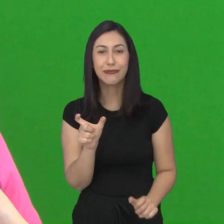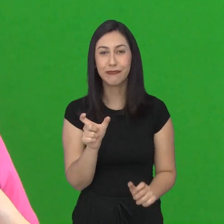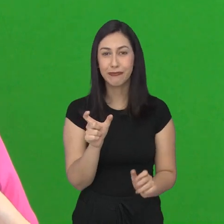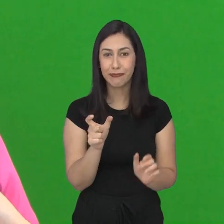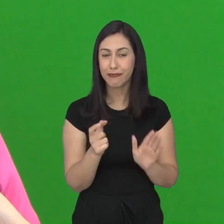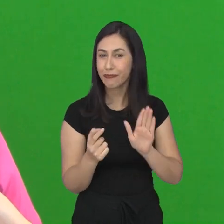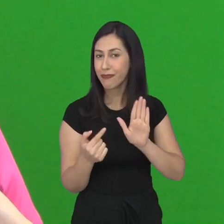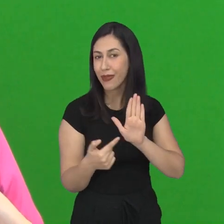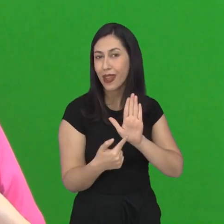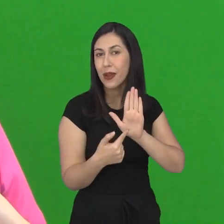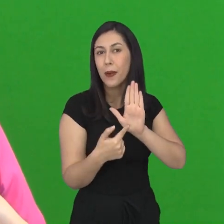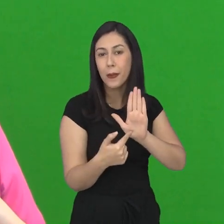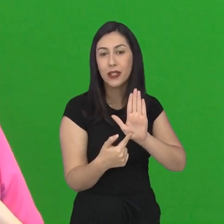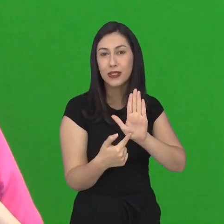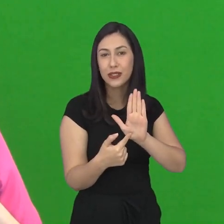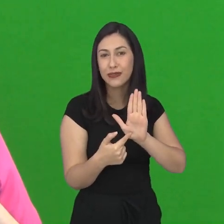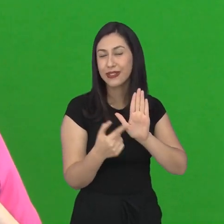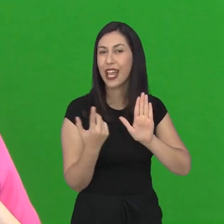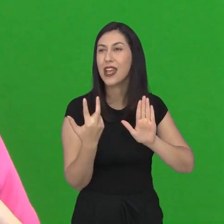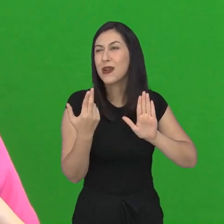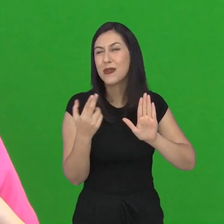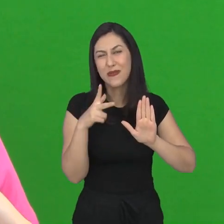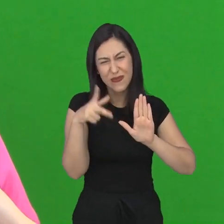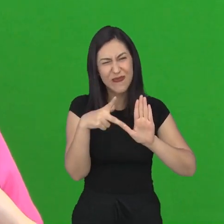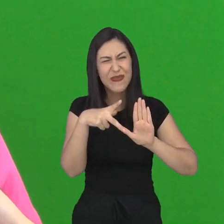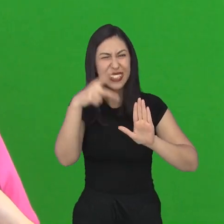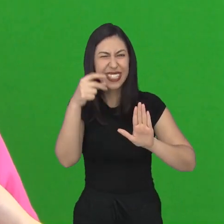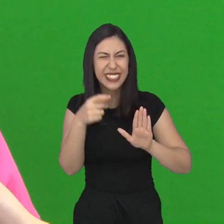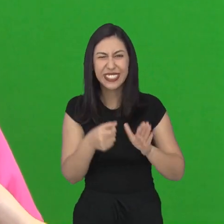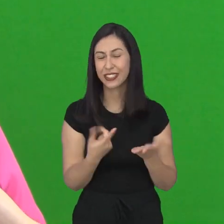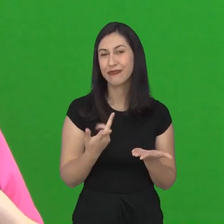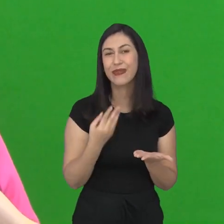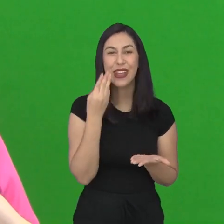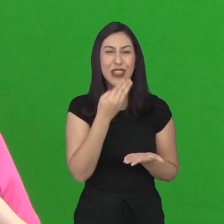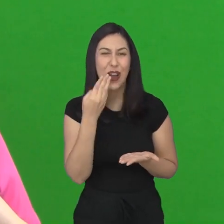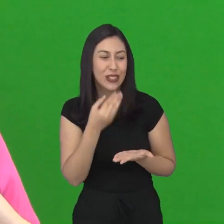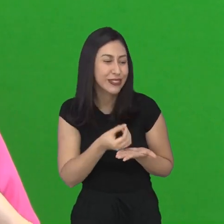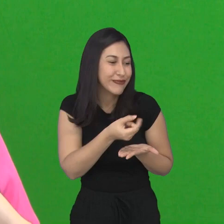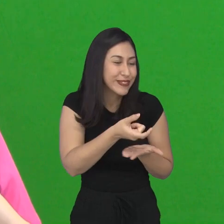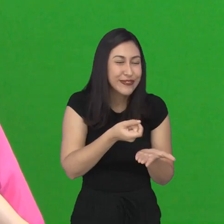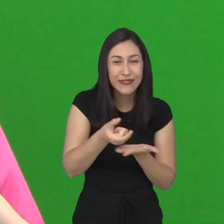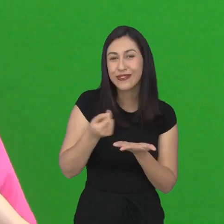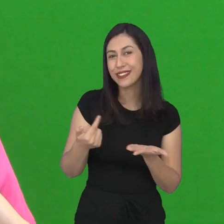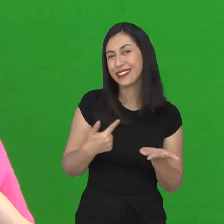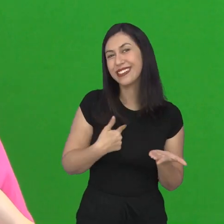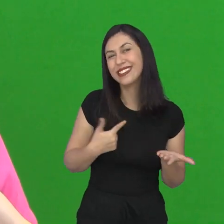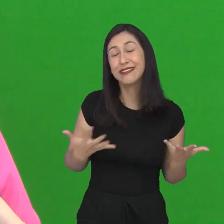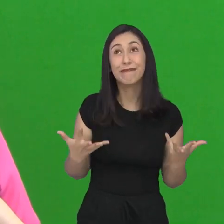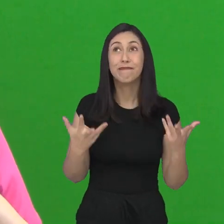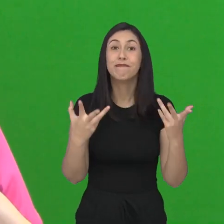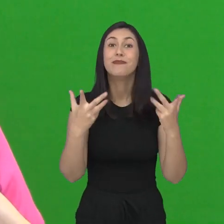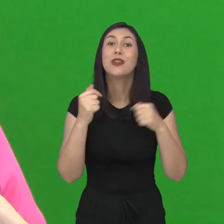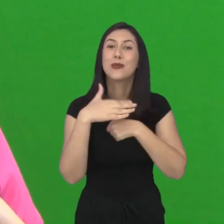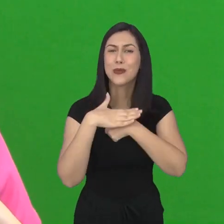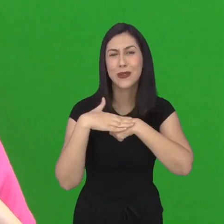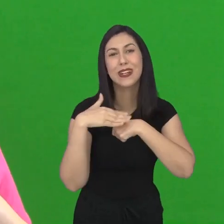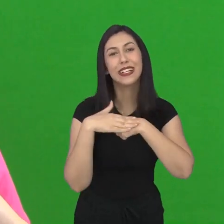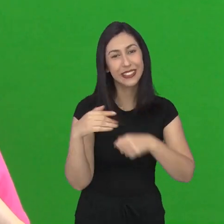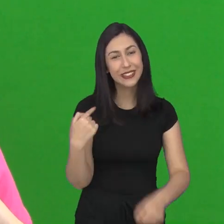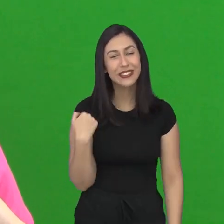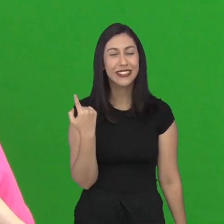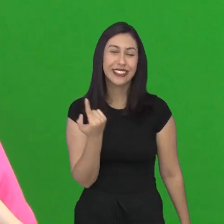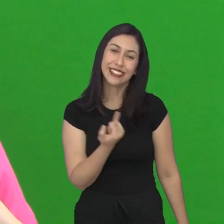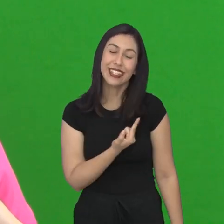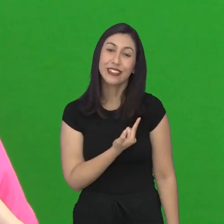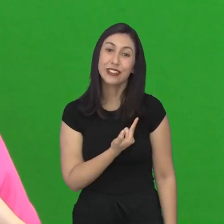incrível, eu sempre coloco um mimozinho no cartão e eu entrego, é doce, então tipo, eu acho incrível o carinho que eles têm